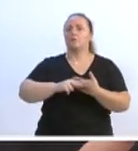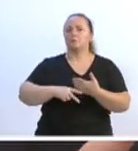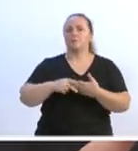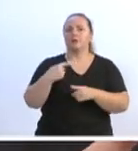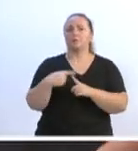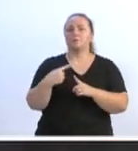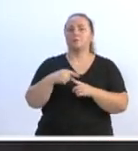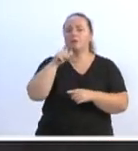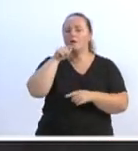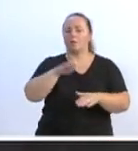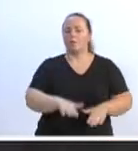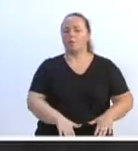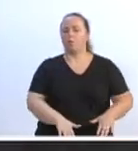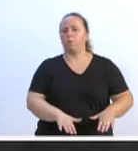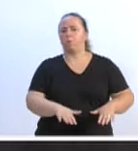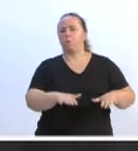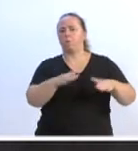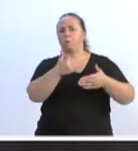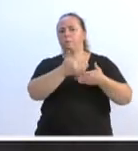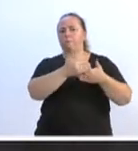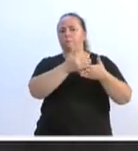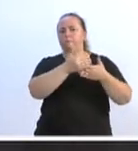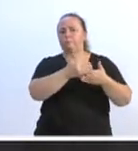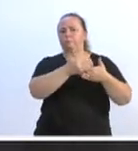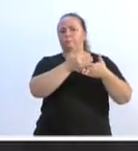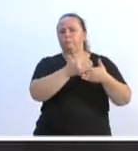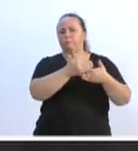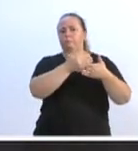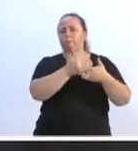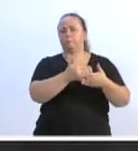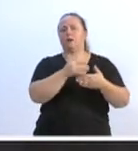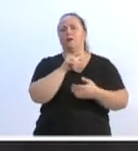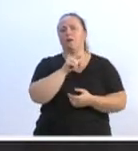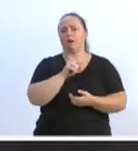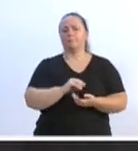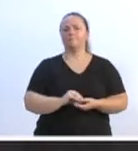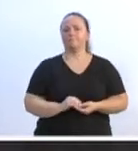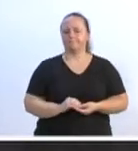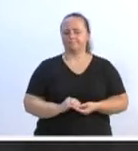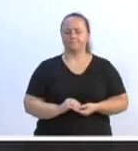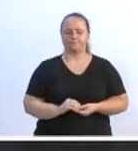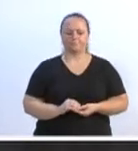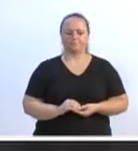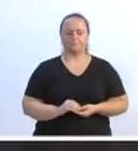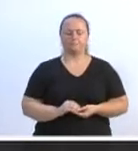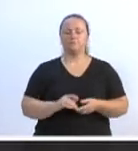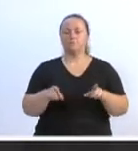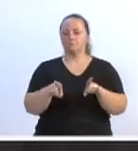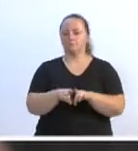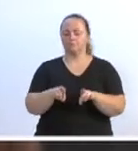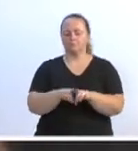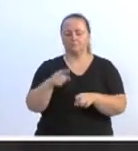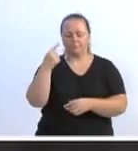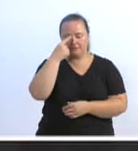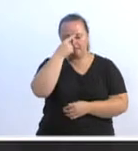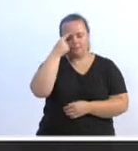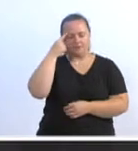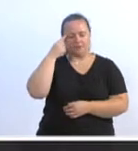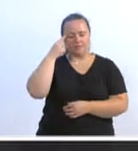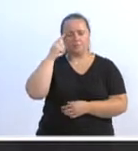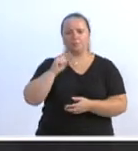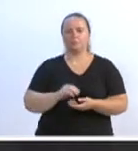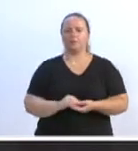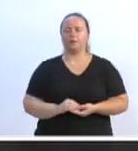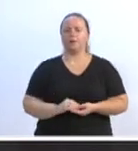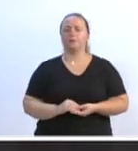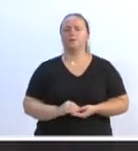funcionamento e com relação é também a o que o rio itaqui colocou tomada também que isso